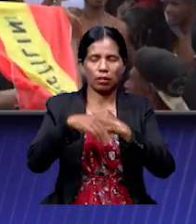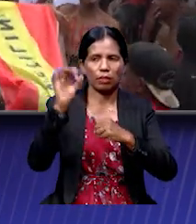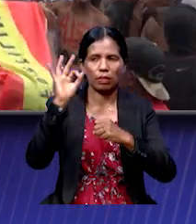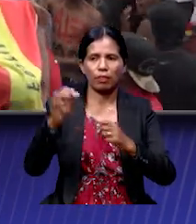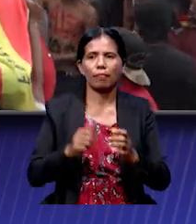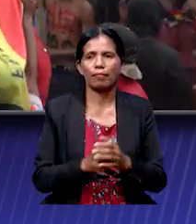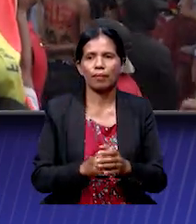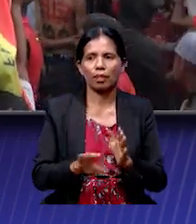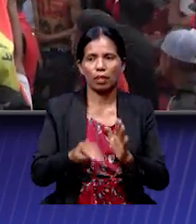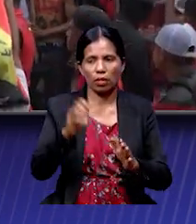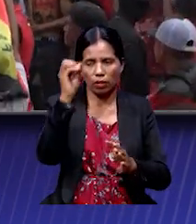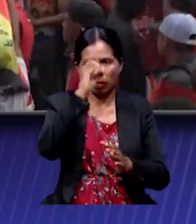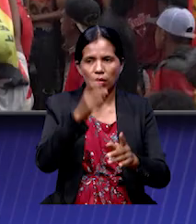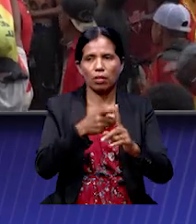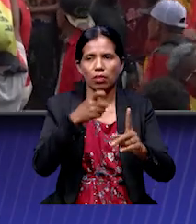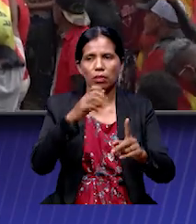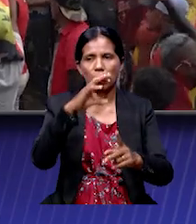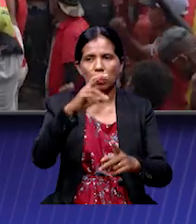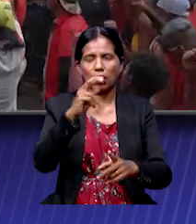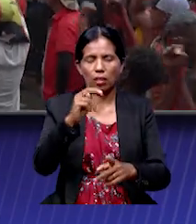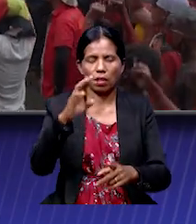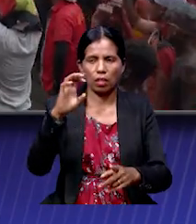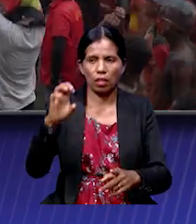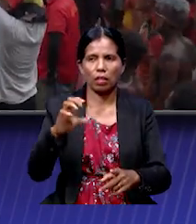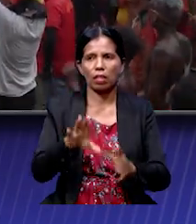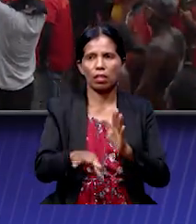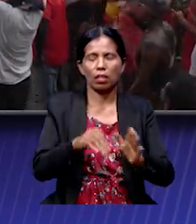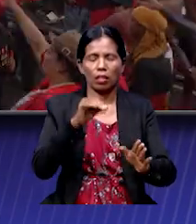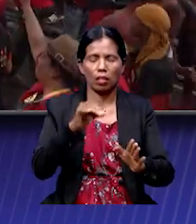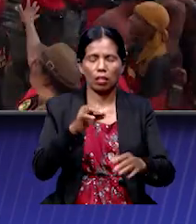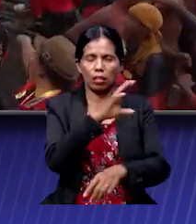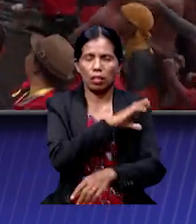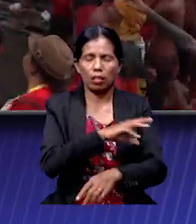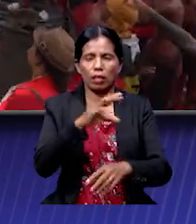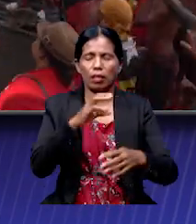Campanha ne retan observação husi CNE, no retan segurança husi membro